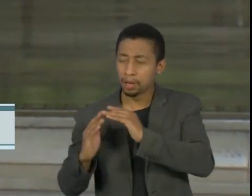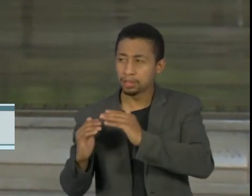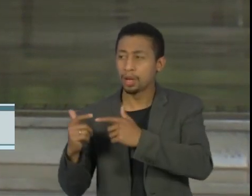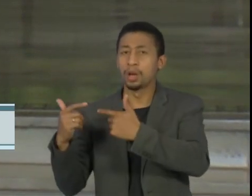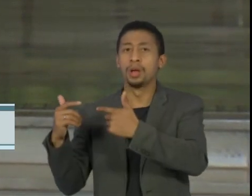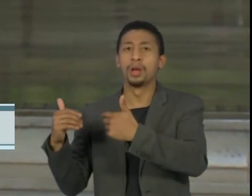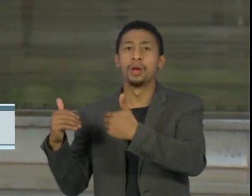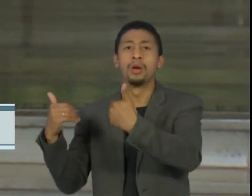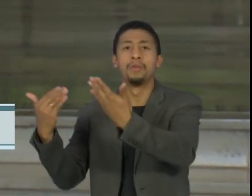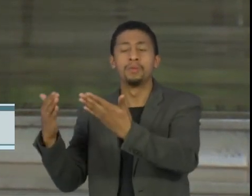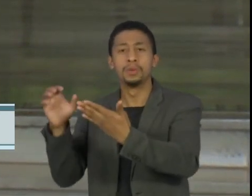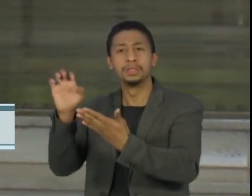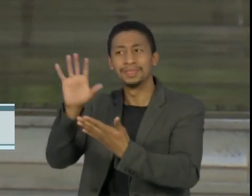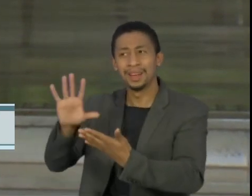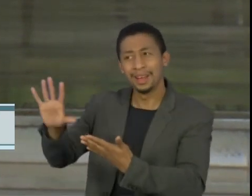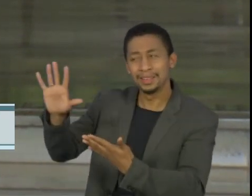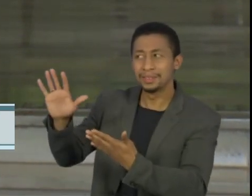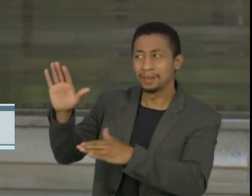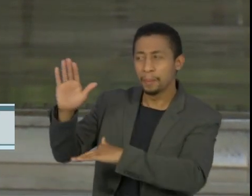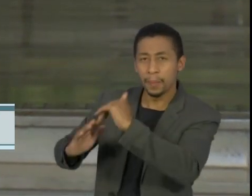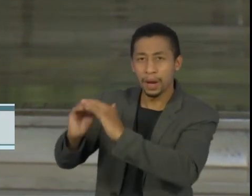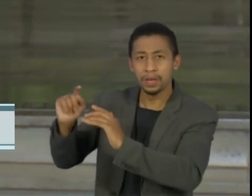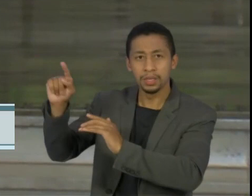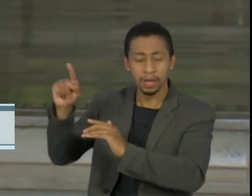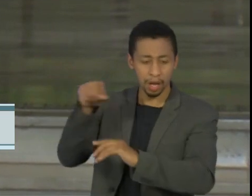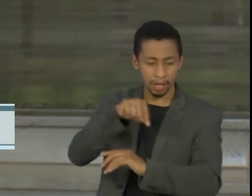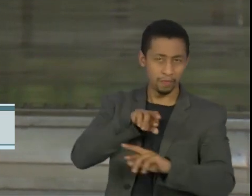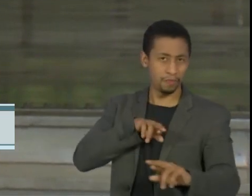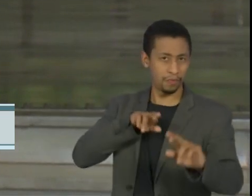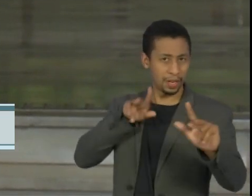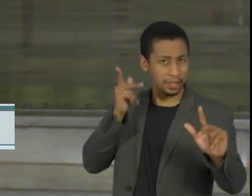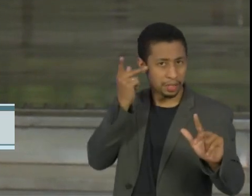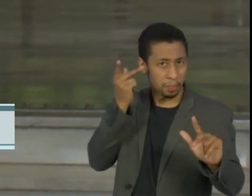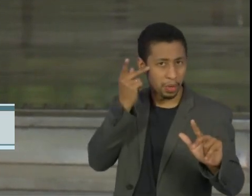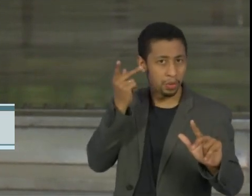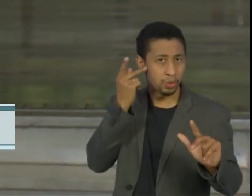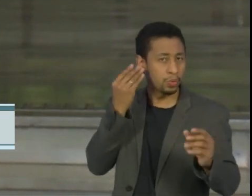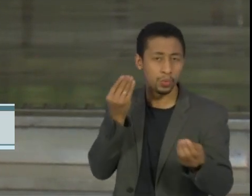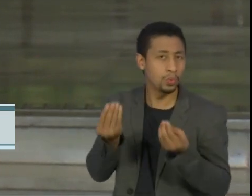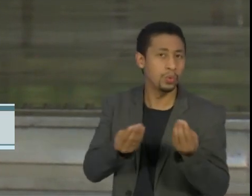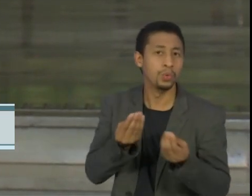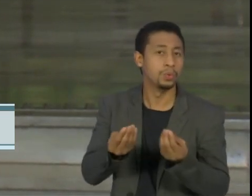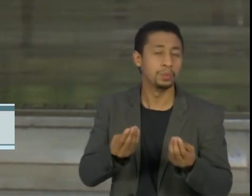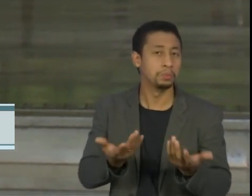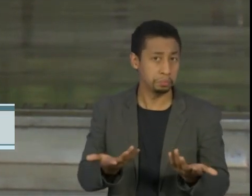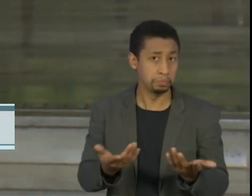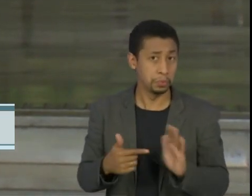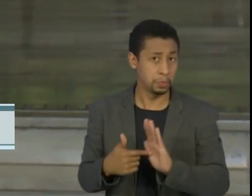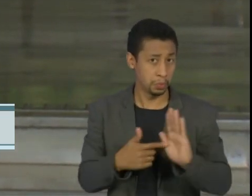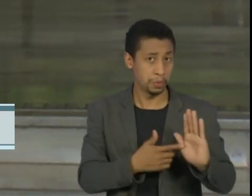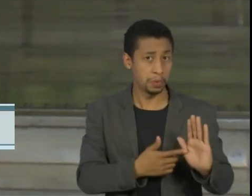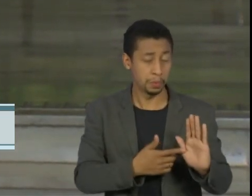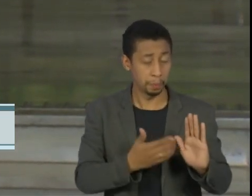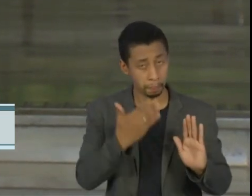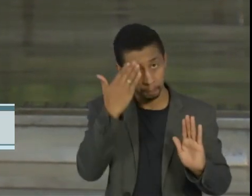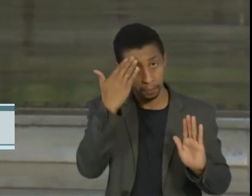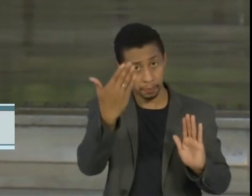outros estados, para que essa eficiência no atendimento aqui em São Paulo seja registrada conforme vocês apresentaram aqui.